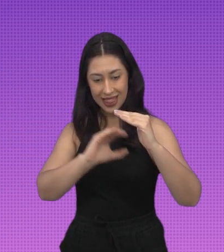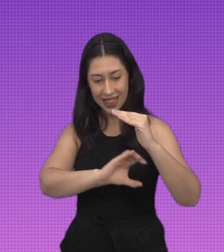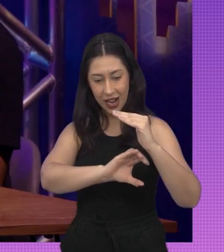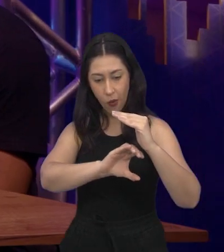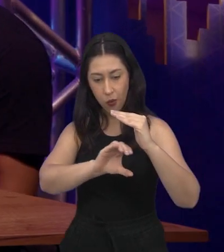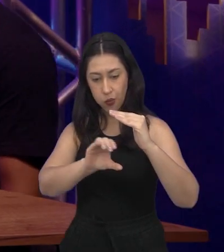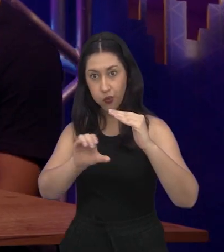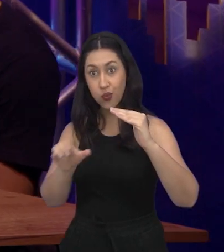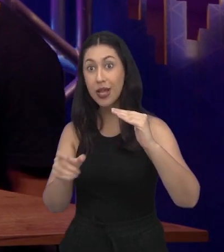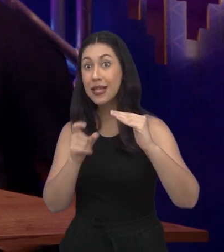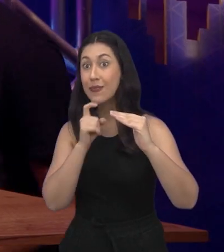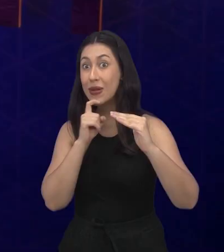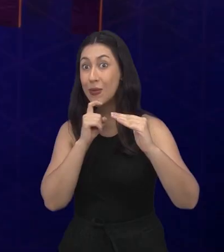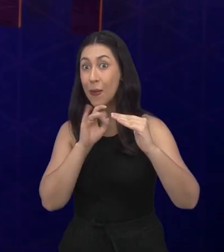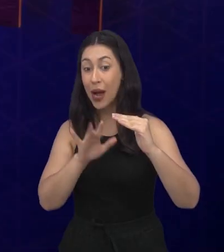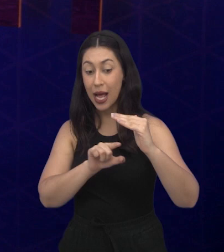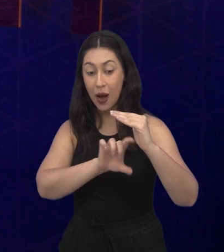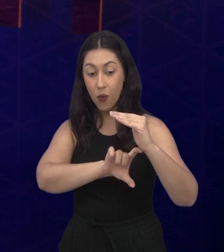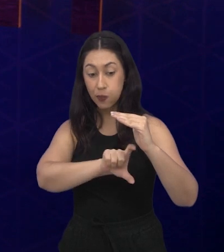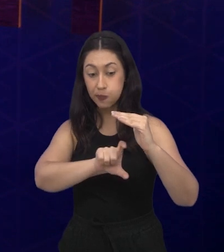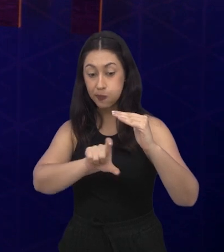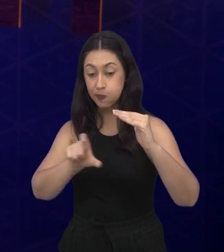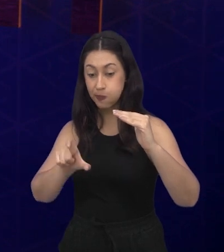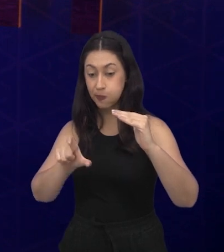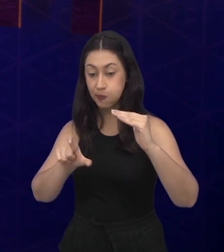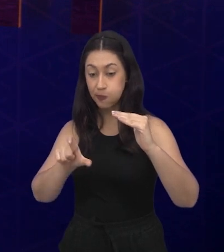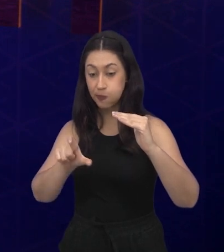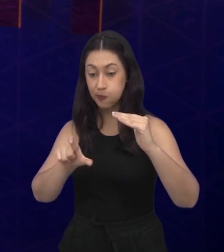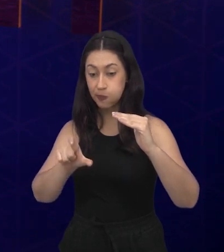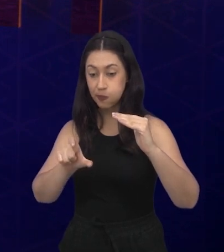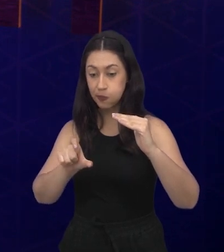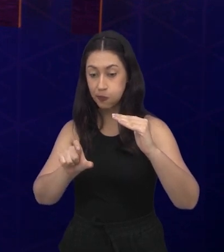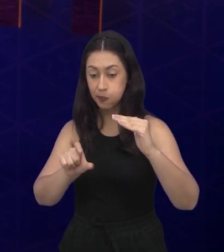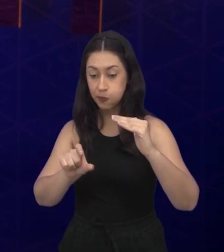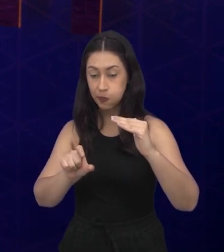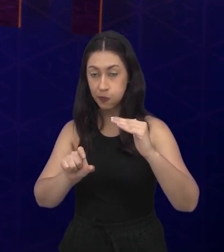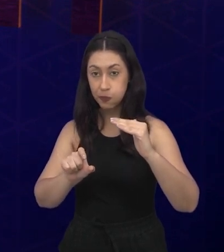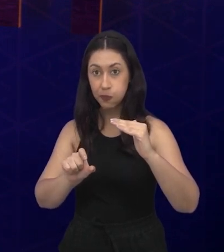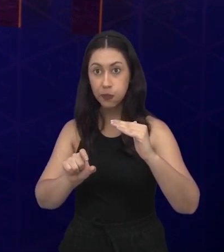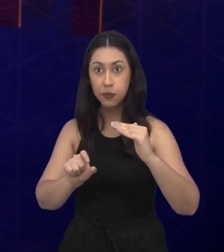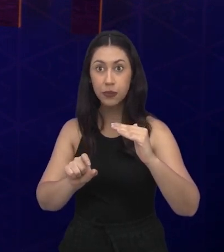subterrâneo, e ele está diminuindo também. E se ele diminuir demais,